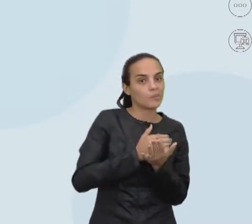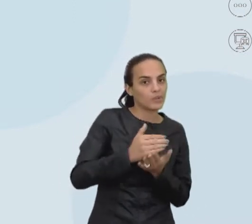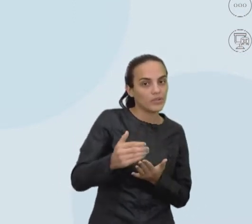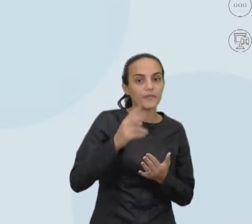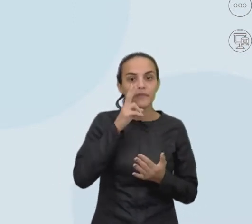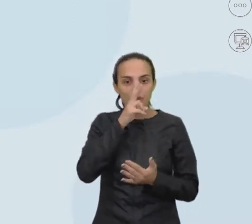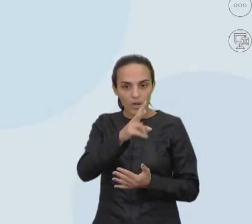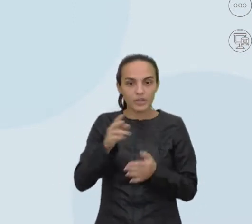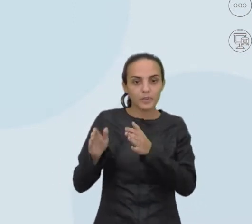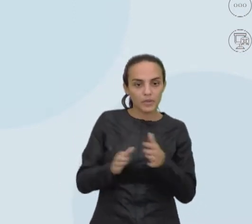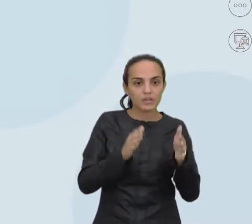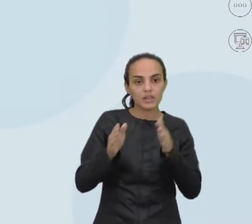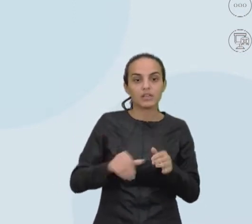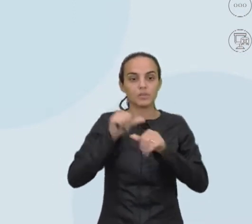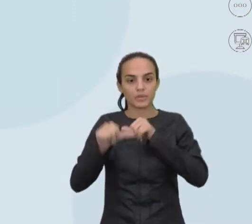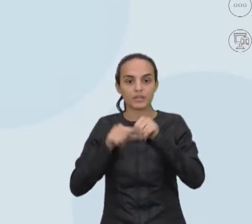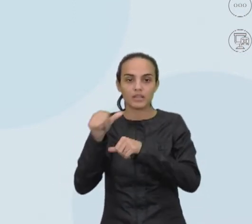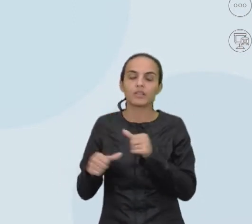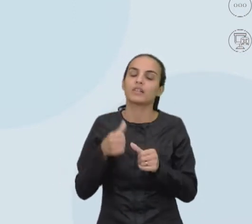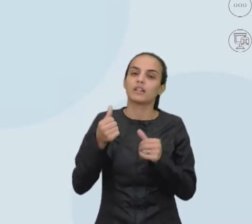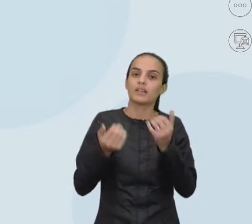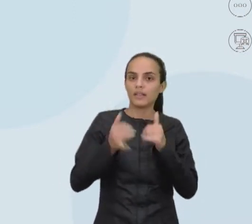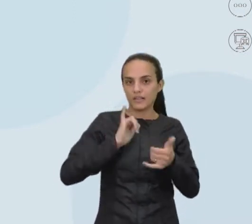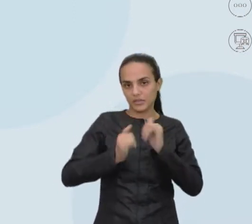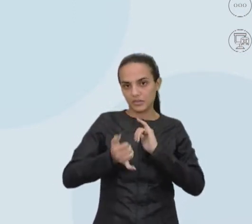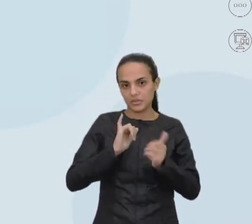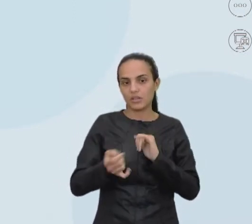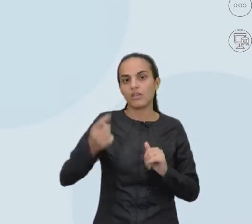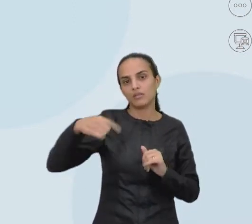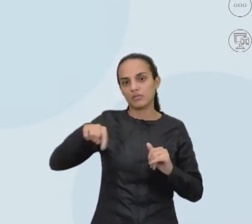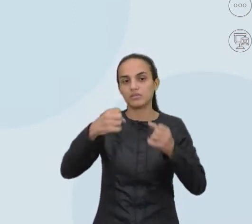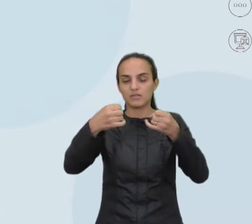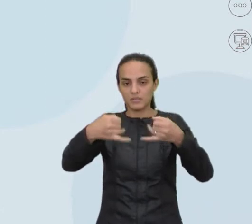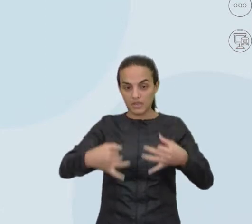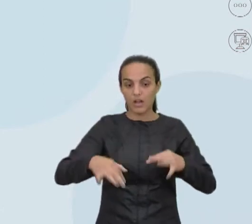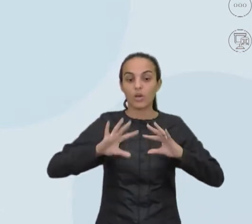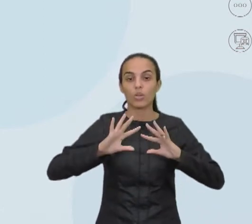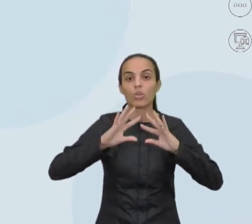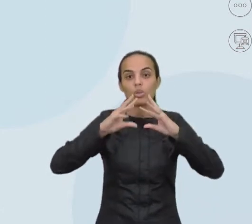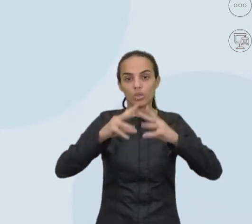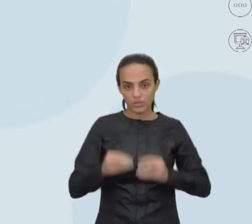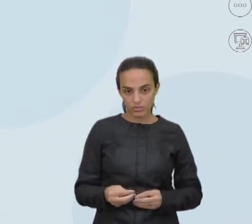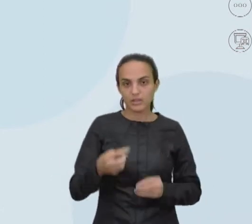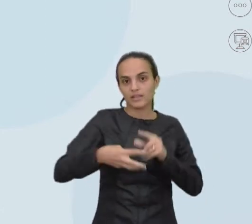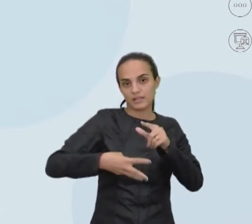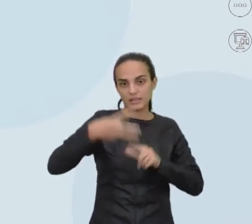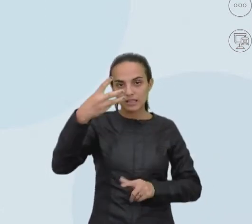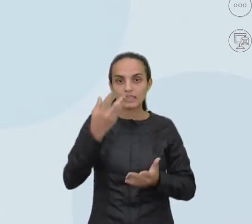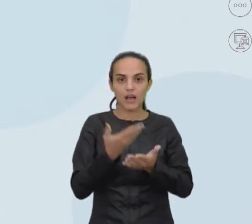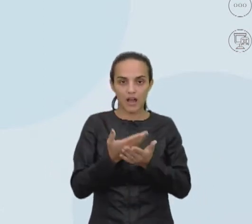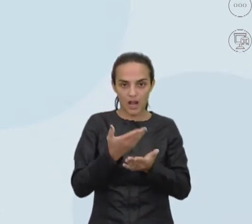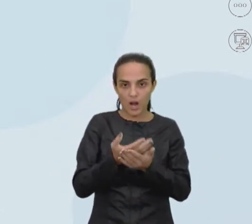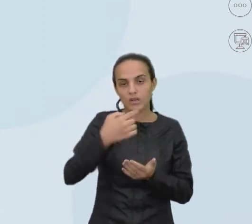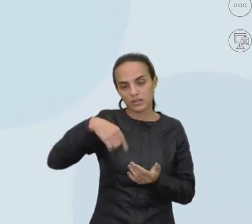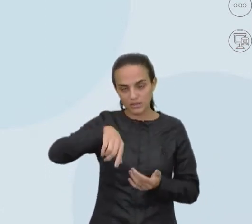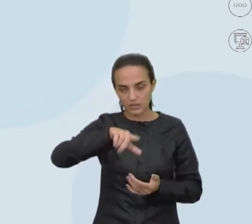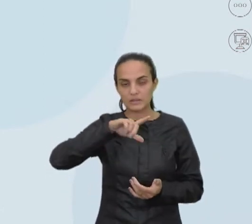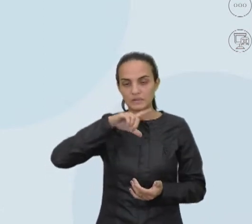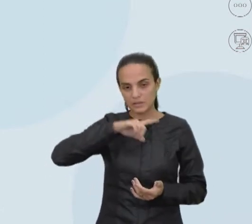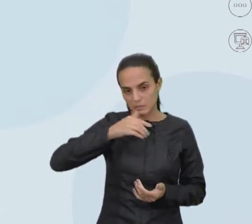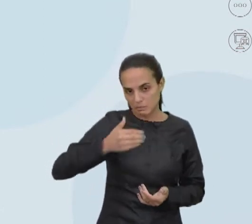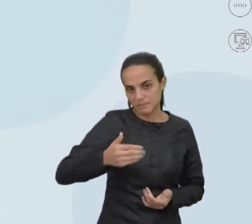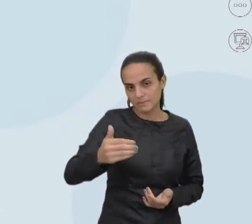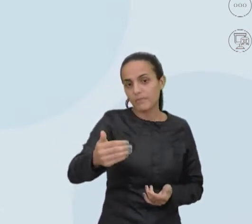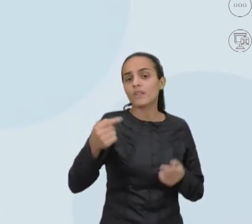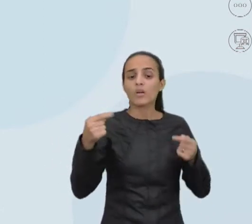potenciais, processos de conversão e aplicações de energia. A gente vai falar um pouquinho disso tudo nessas 3 aulas aí que a gente vai ter. E está